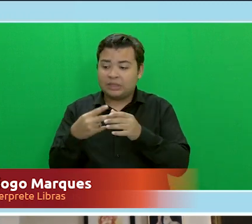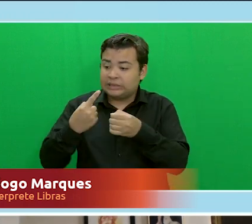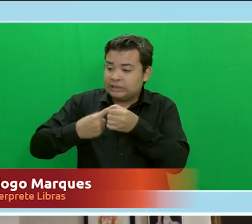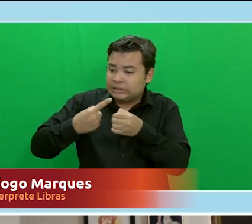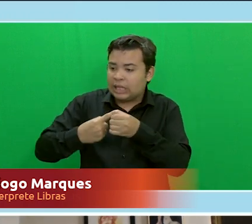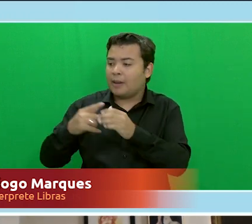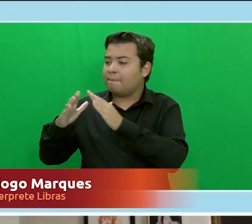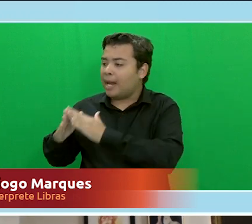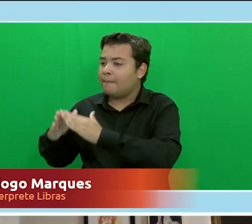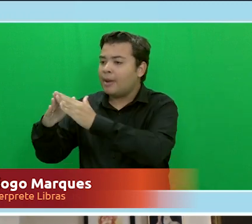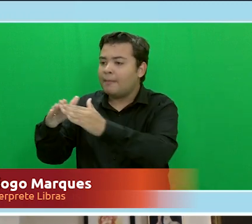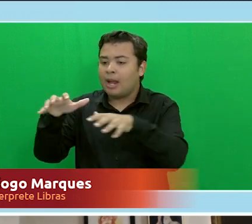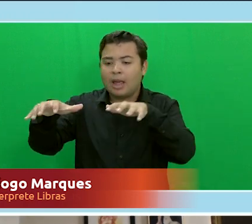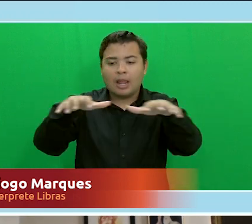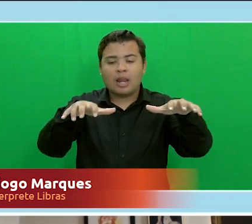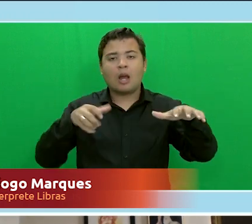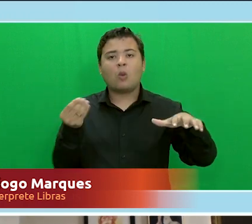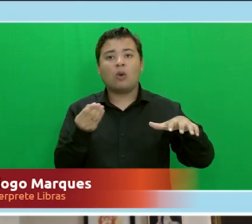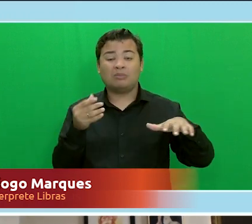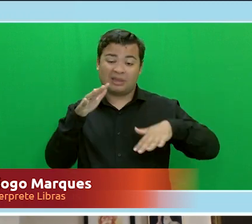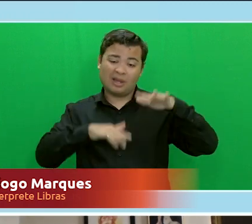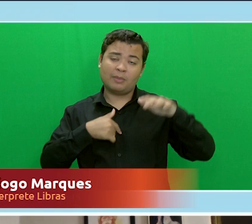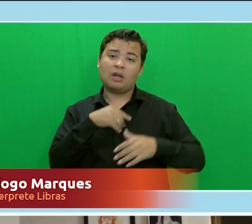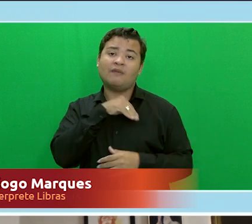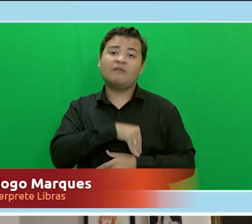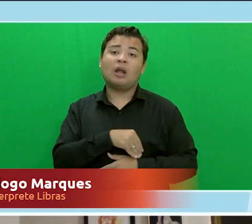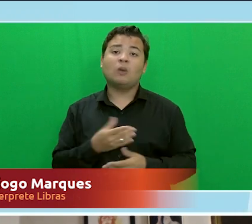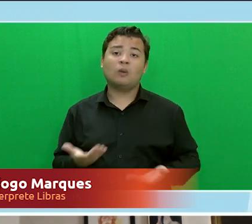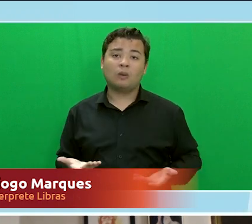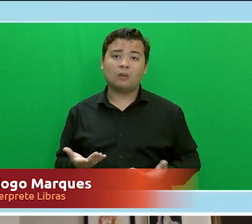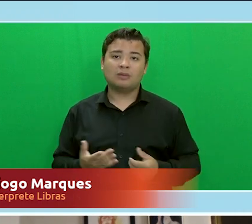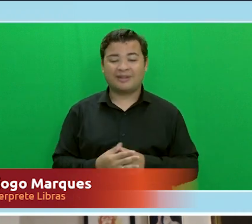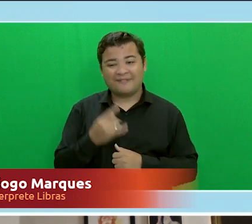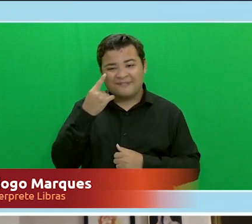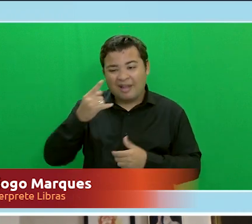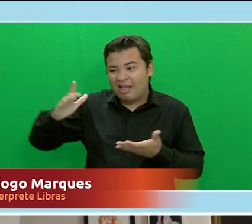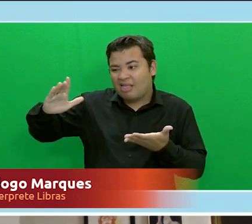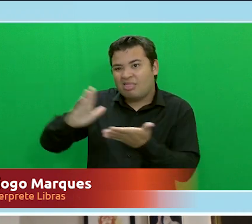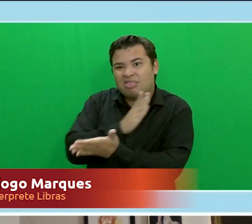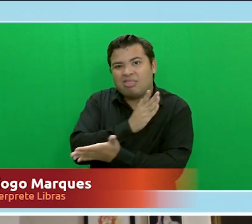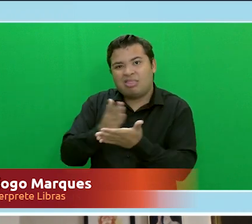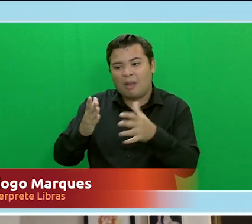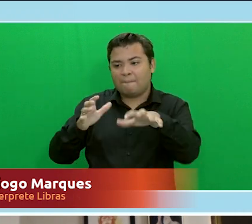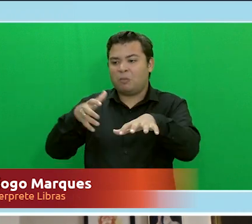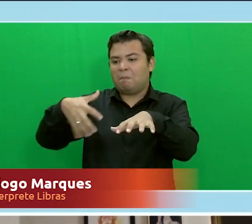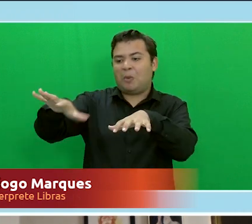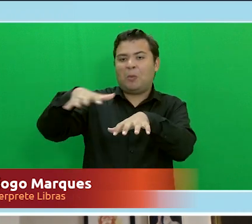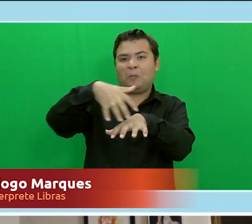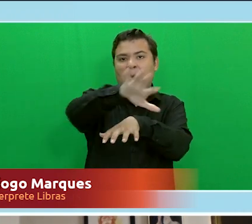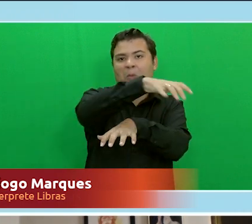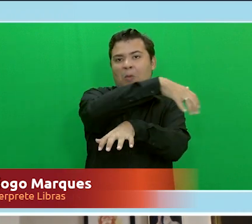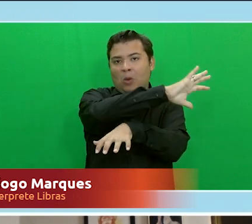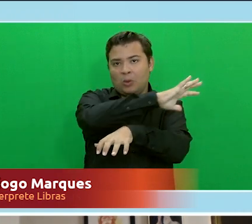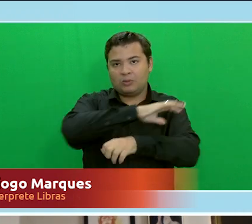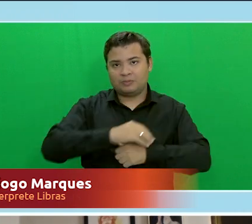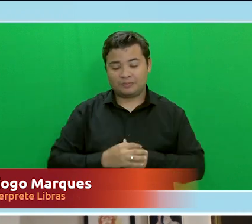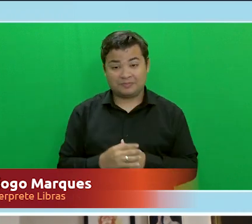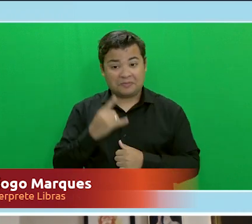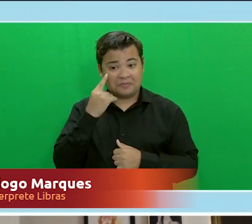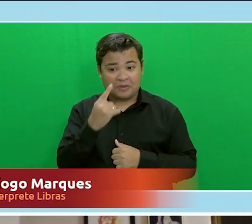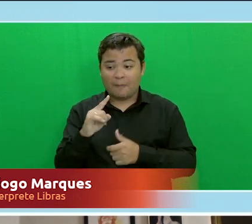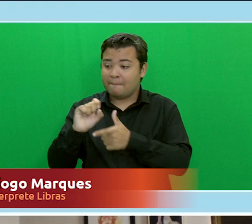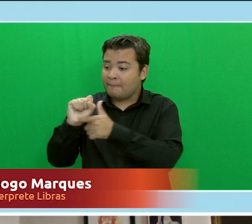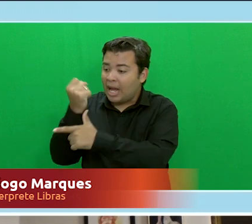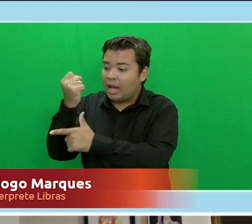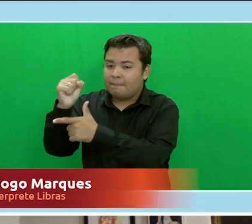dá via renda. Aí nós estamos vendo a segregação. Quando nós olhamos a segregação, nós vamos ver que os